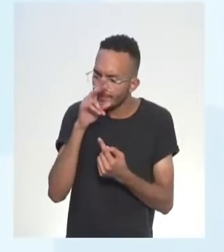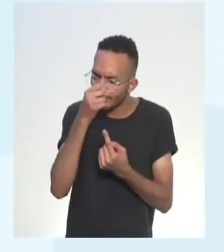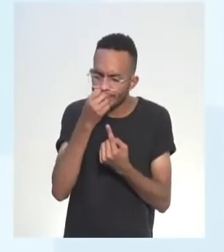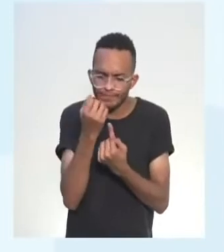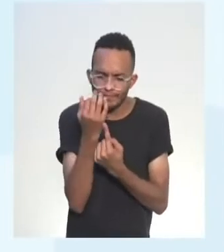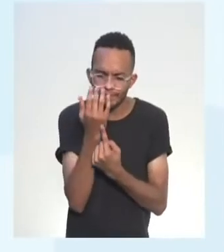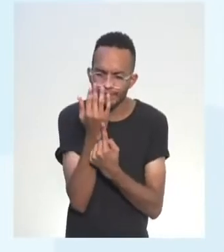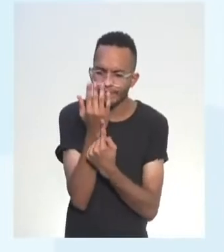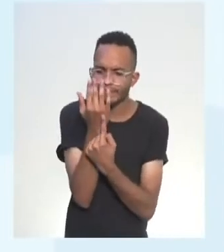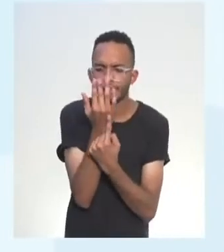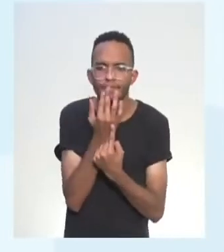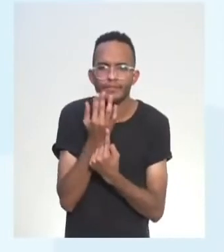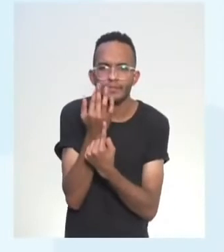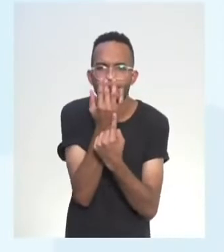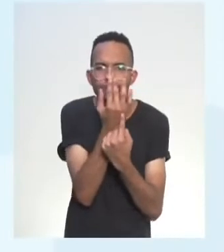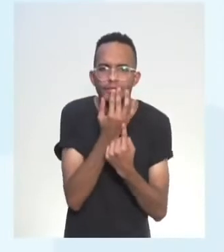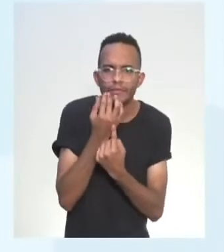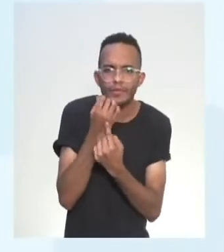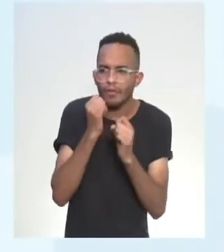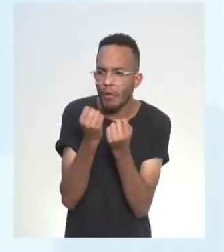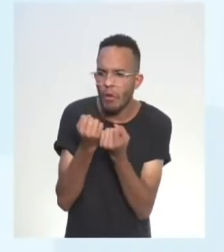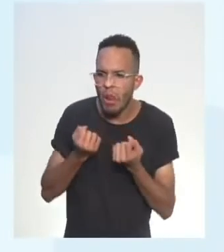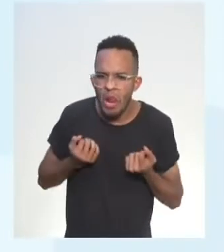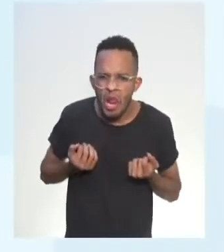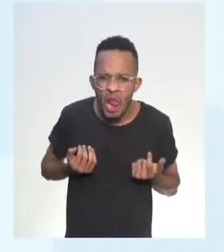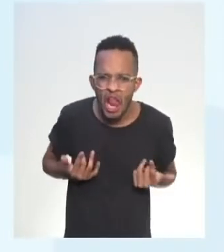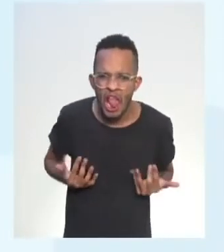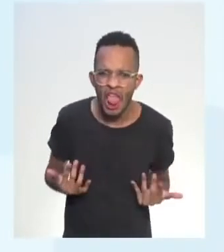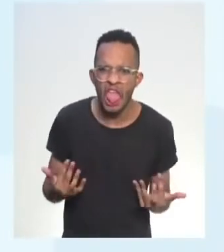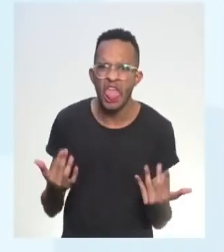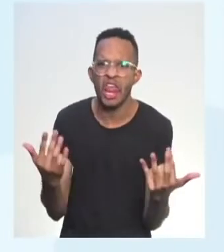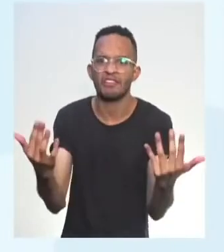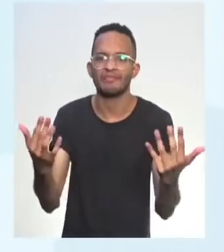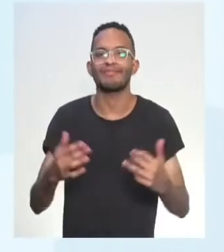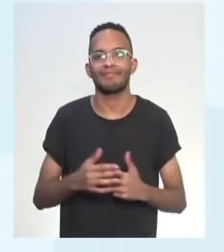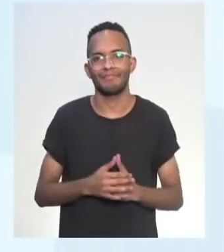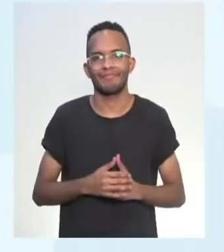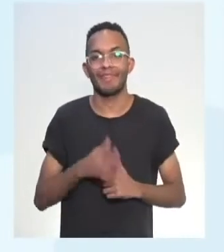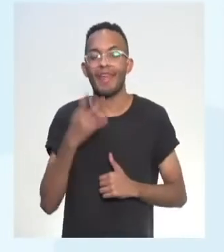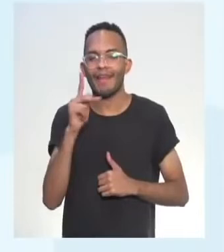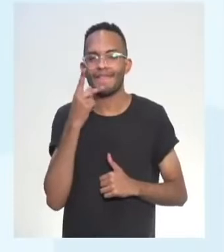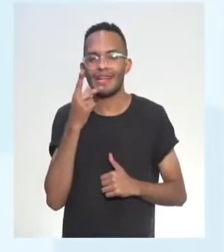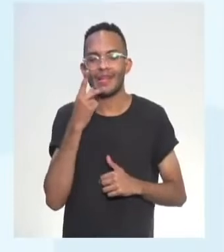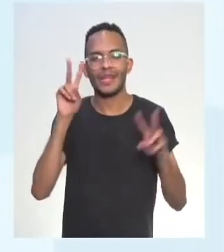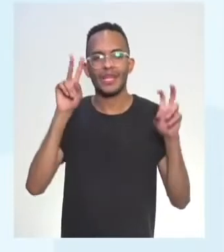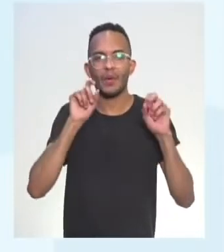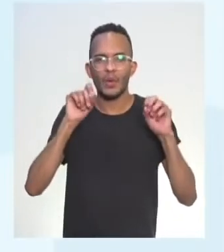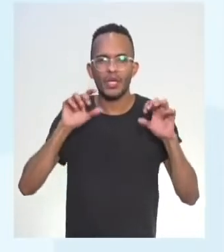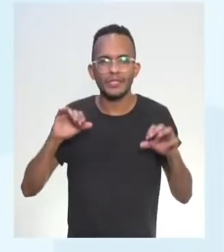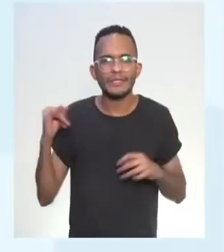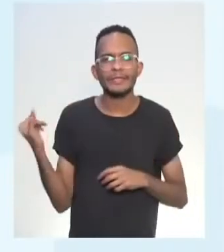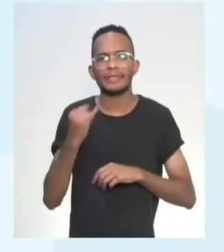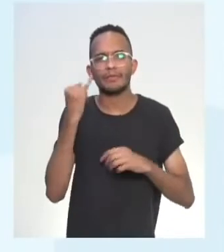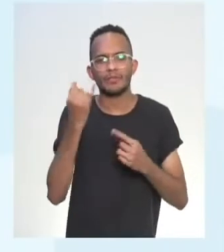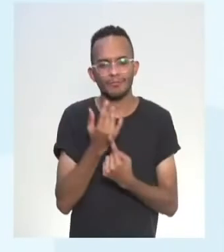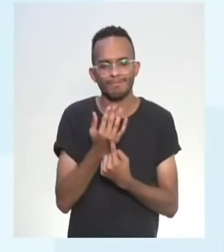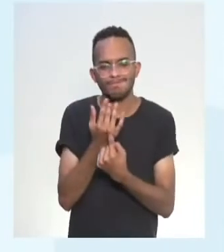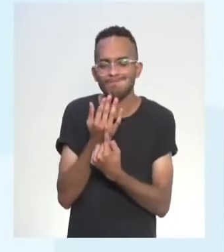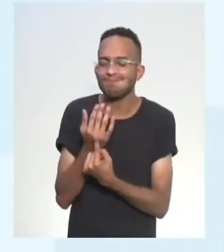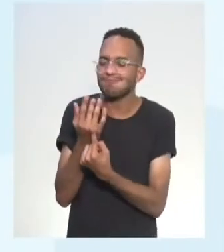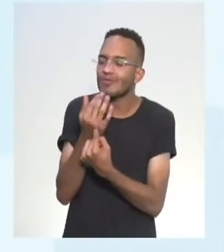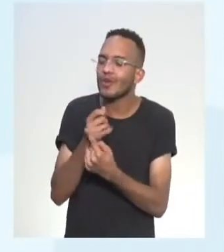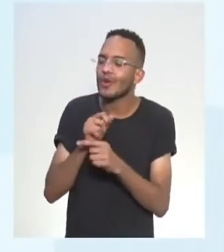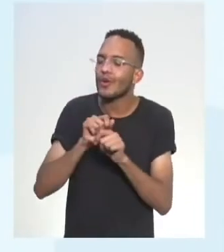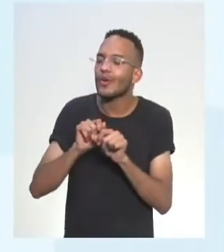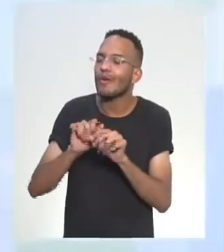E ela pode botar fogo em tudo. Então, percebe que a personagem começou falando da questão da importância da vela para iluminar o